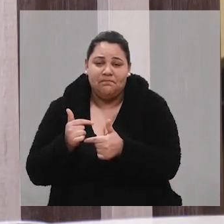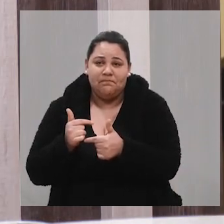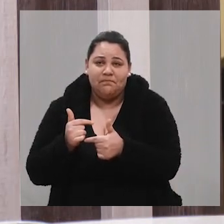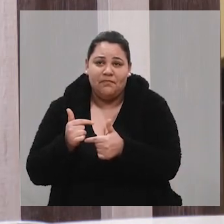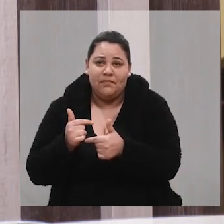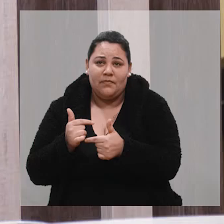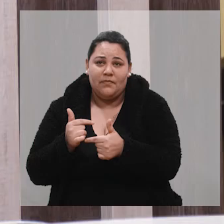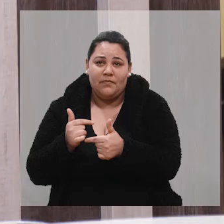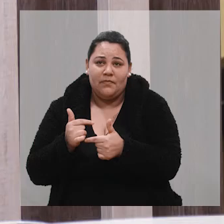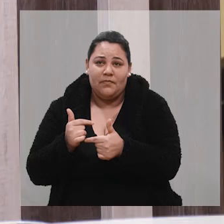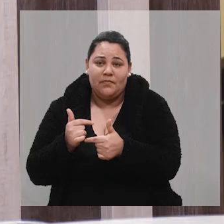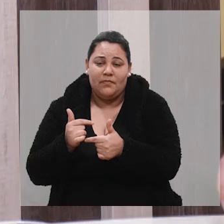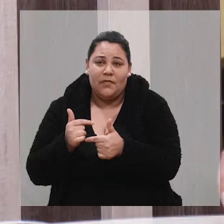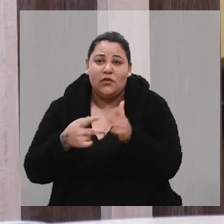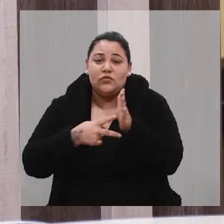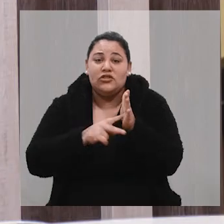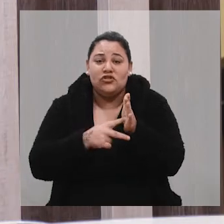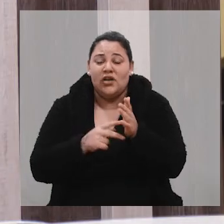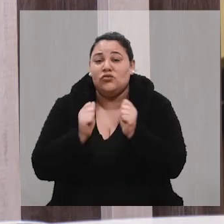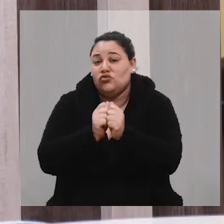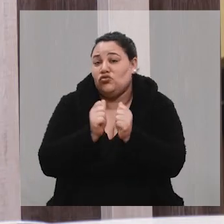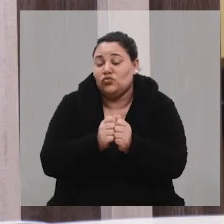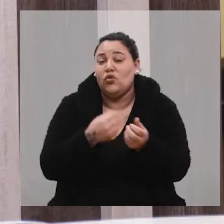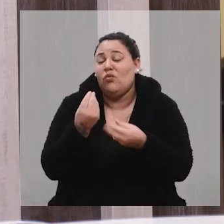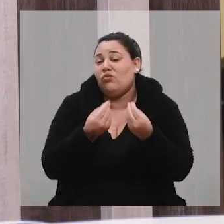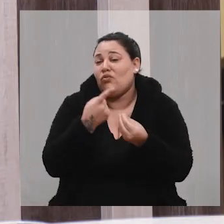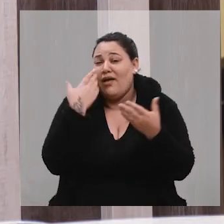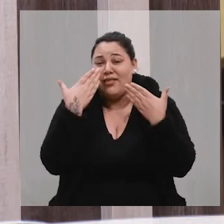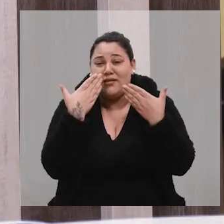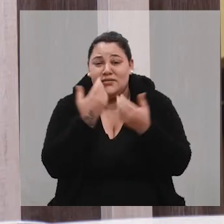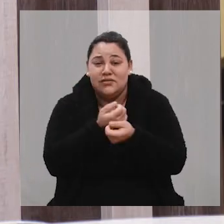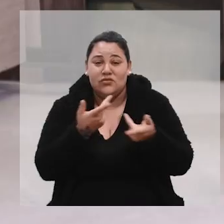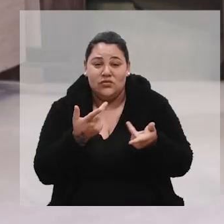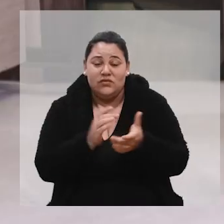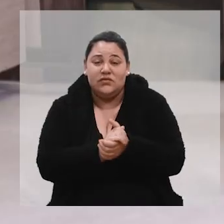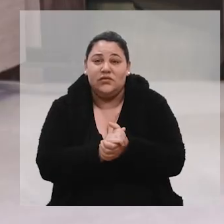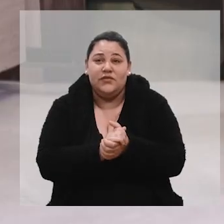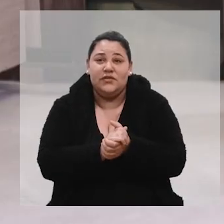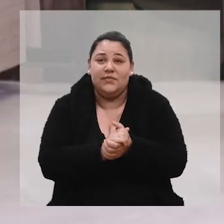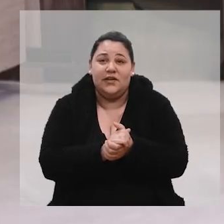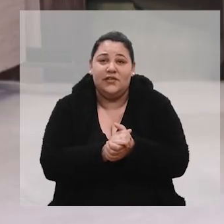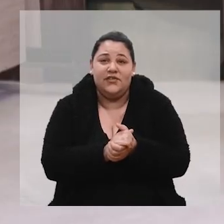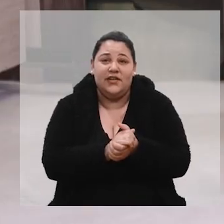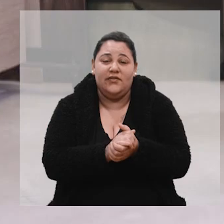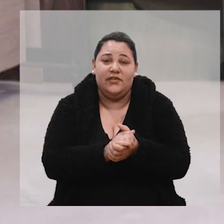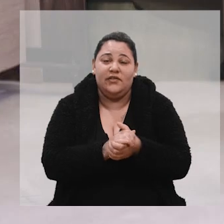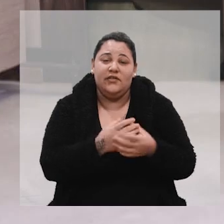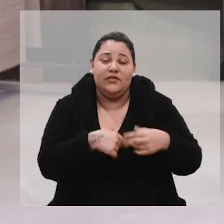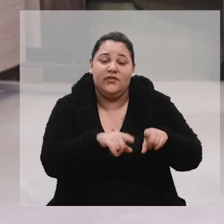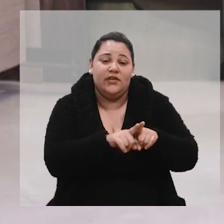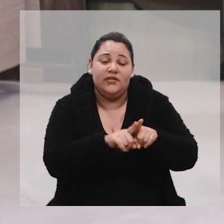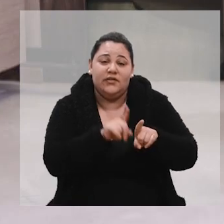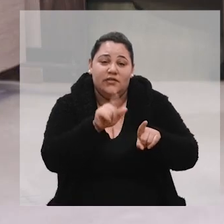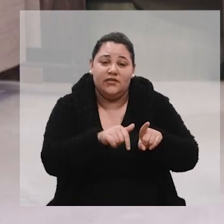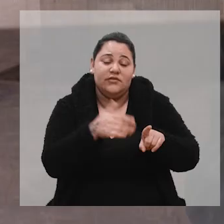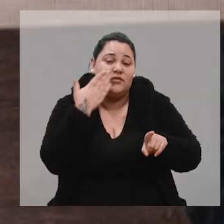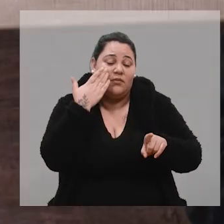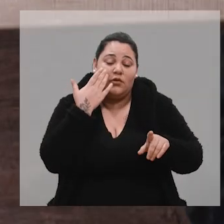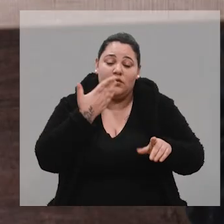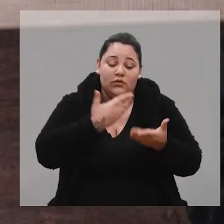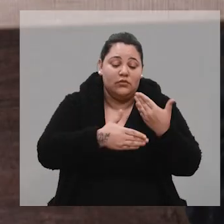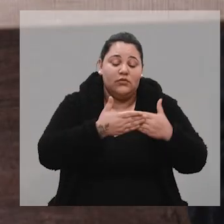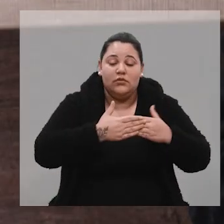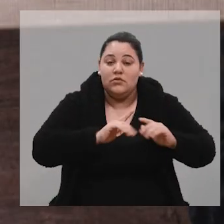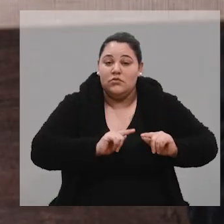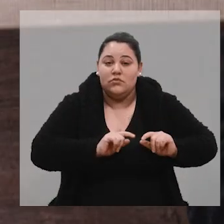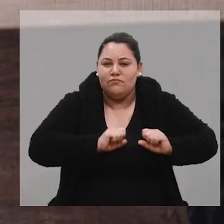os sindicatos. Como é que a senhora avalia essa conjunção de forças aí? Bom, a gente sabe que todos os esforços estão